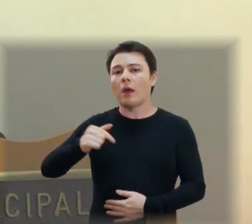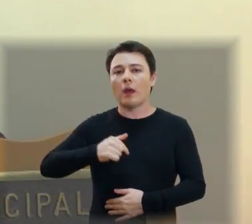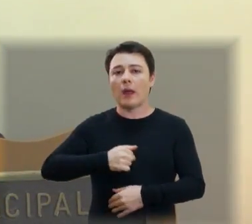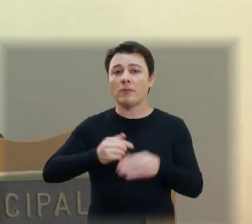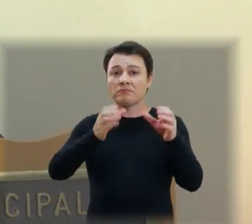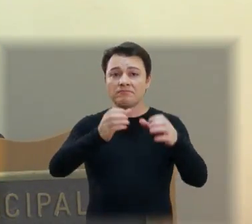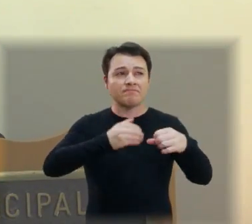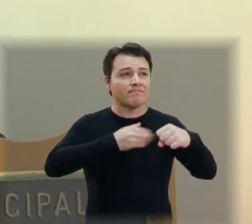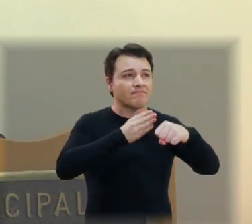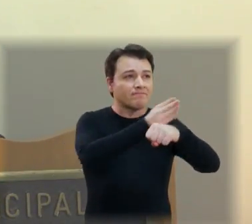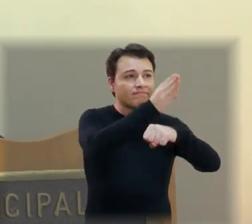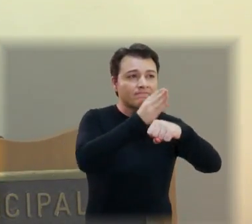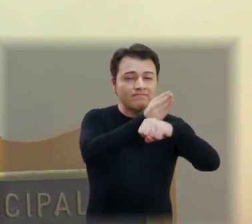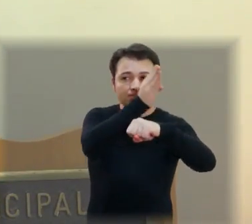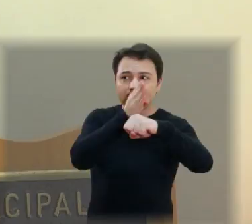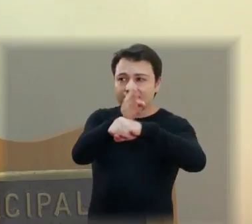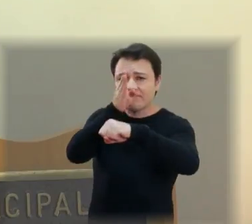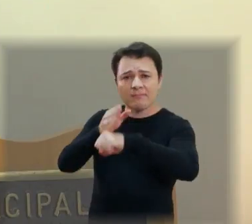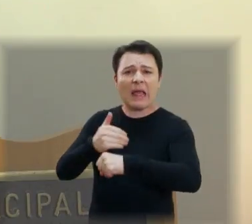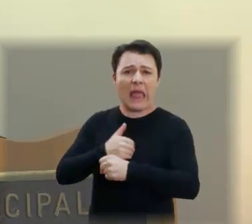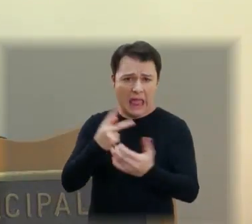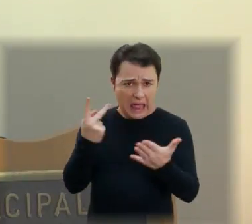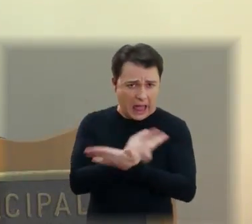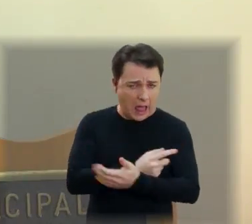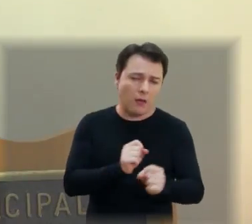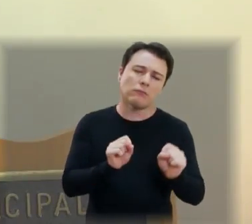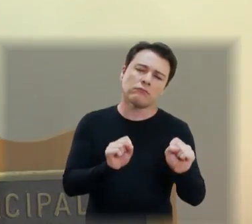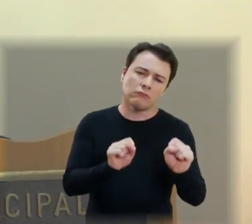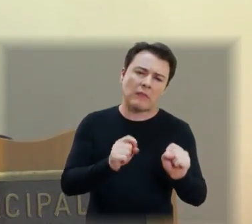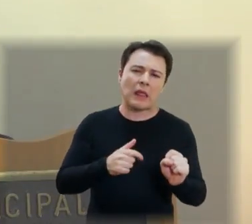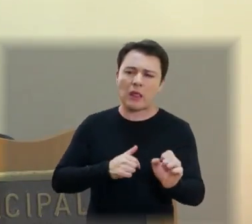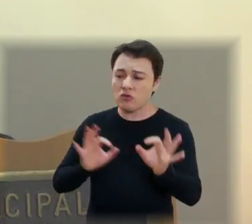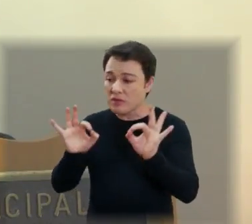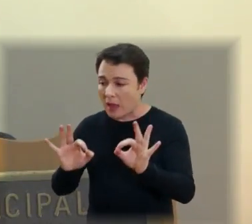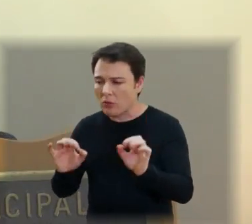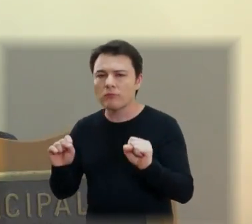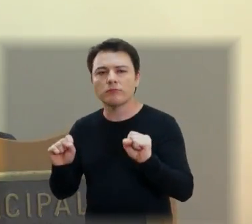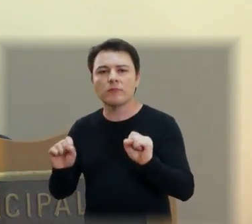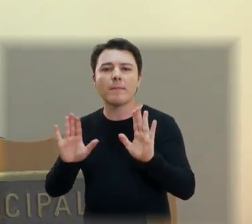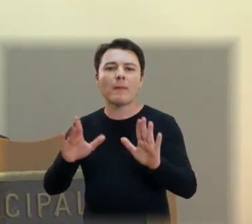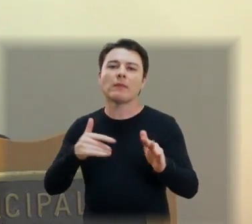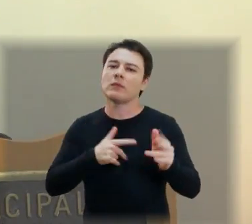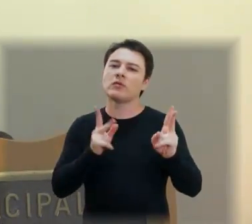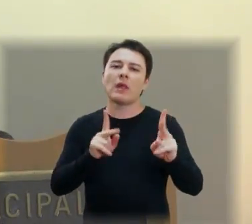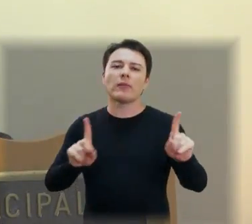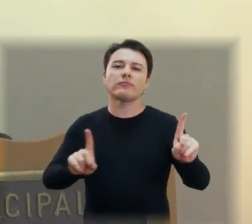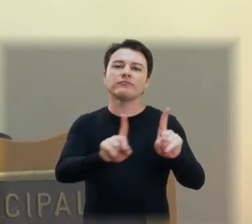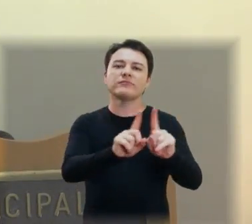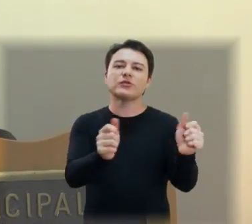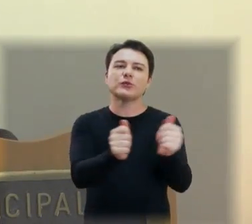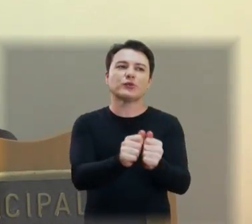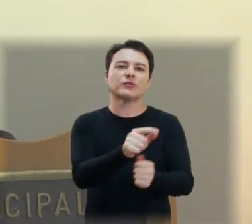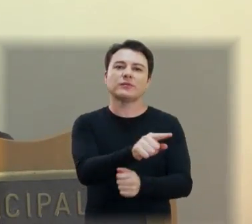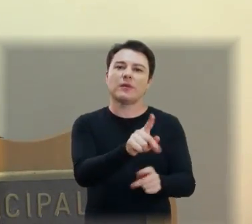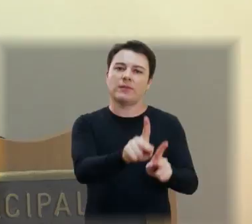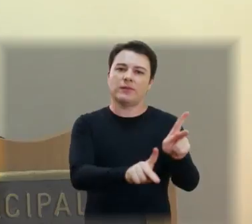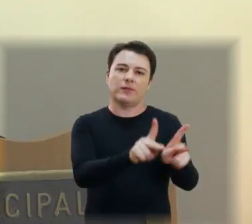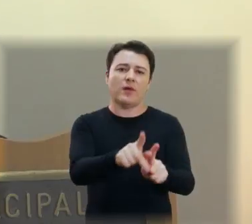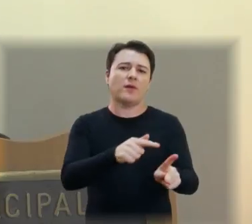bairros, que eu posso errar, eu posso acertar, mas eu estou perto do povo. E quem manda em mim é o